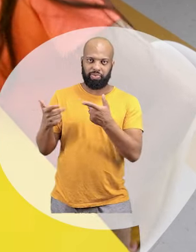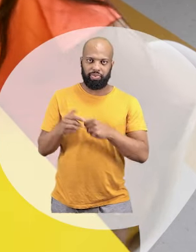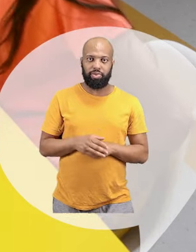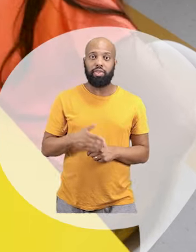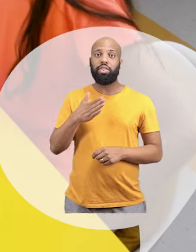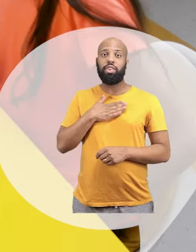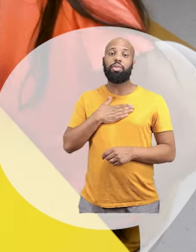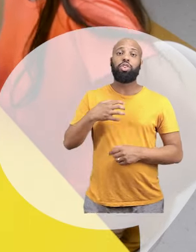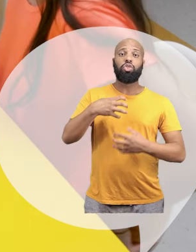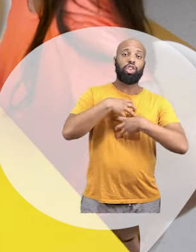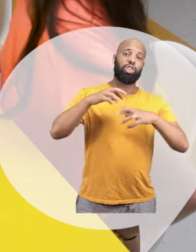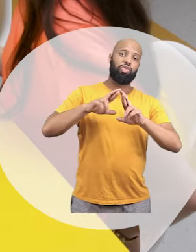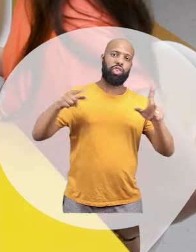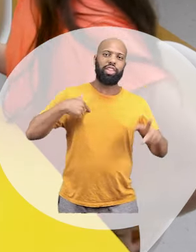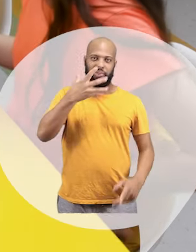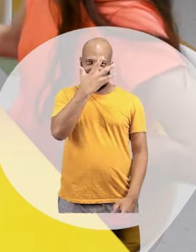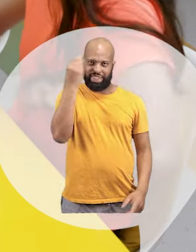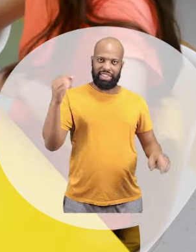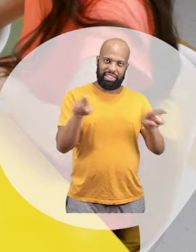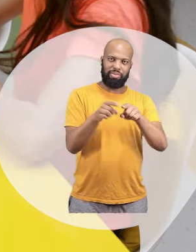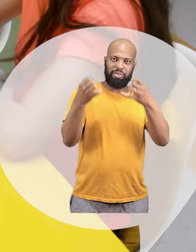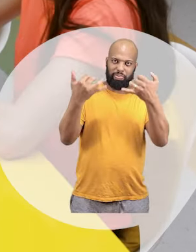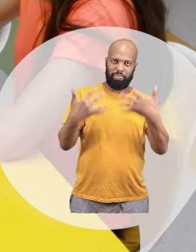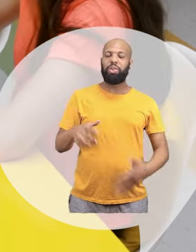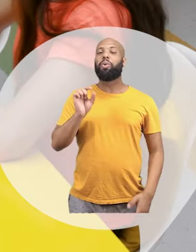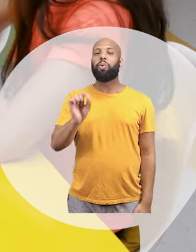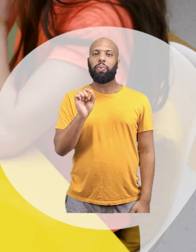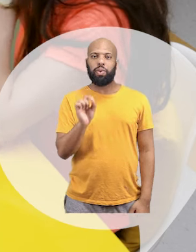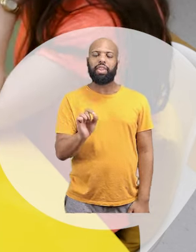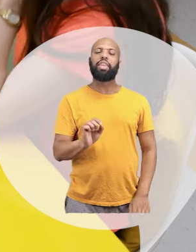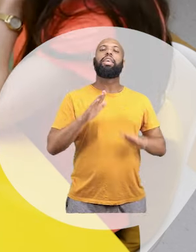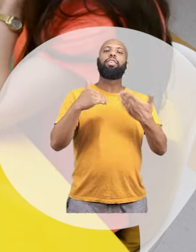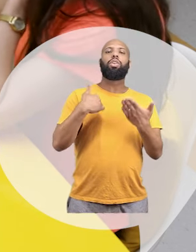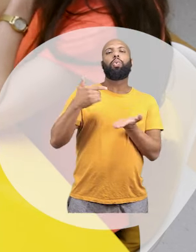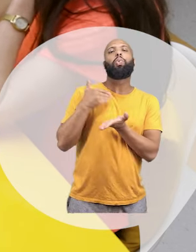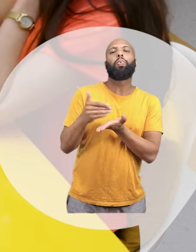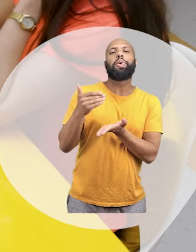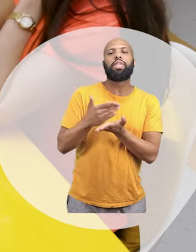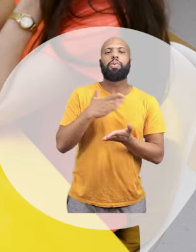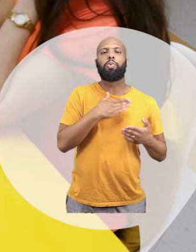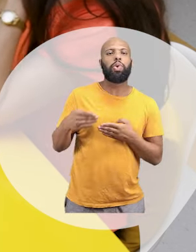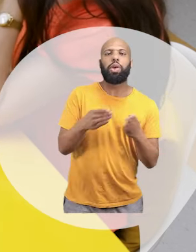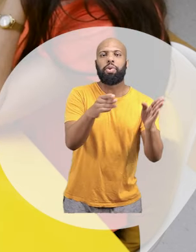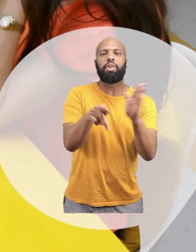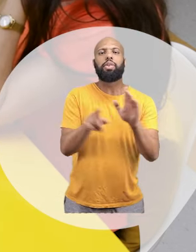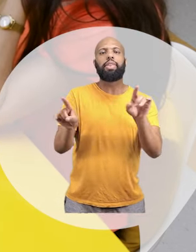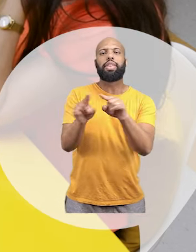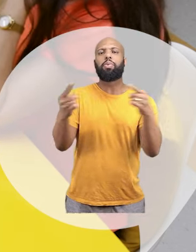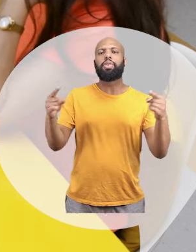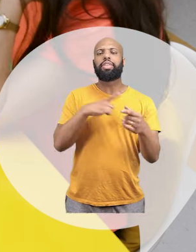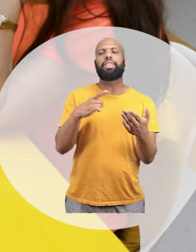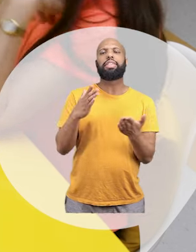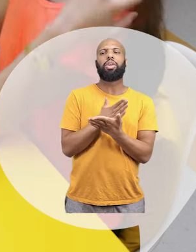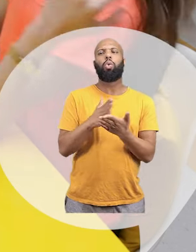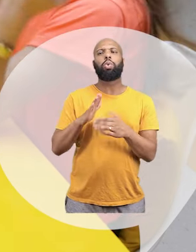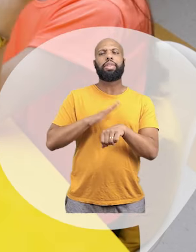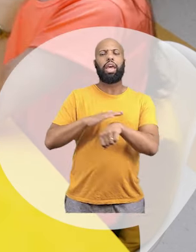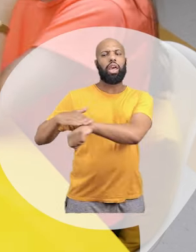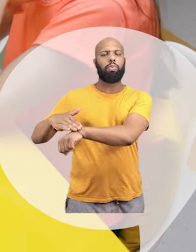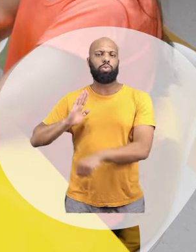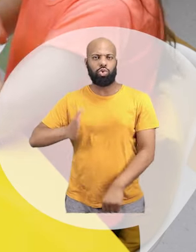maravilhoso para mim já é um pouquinho diferente até esqueci de comentar que eu comecei a minha trajetória na música já